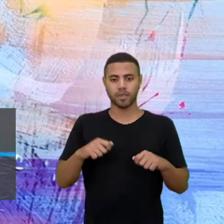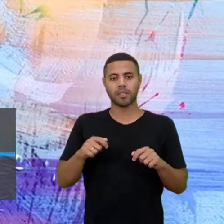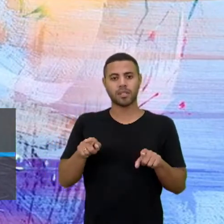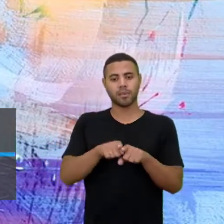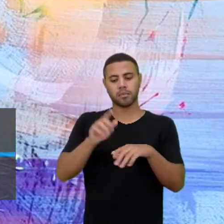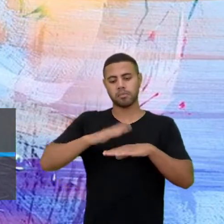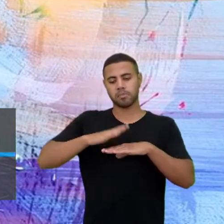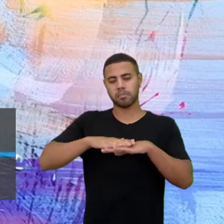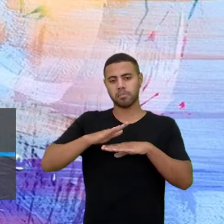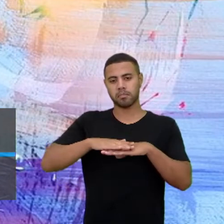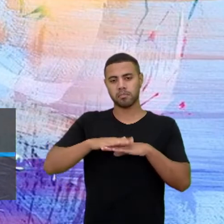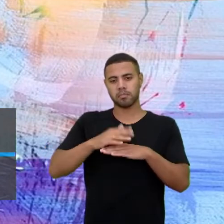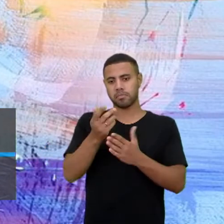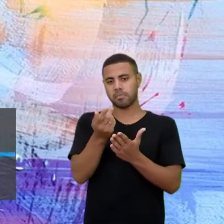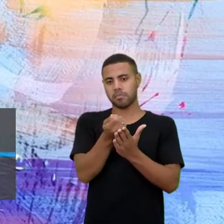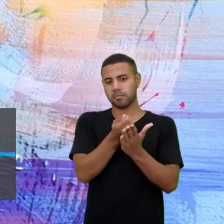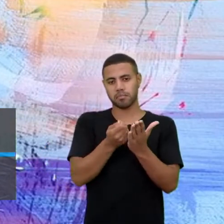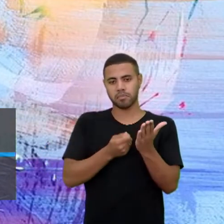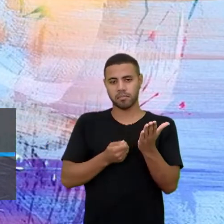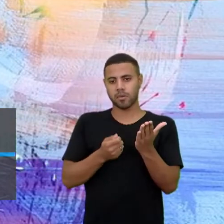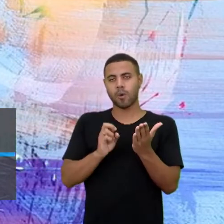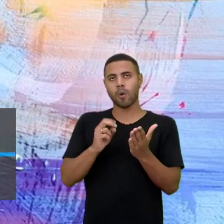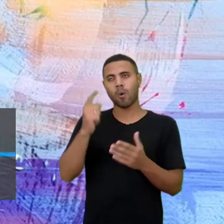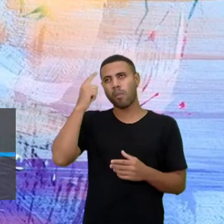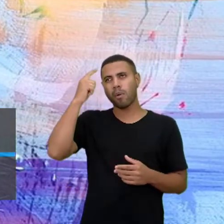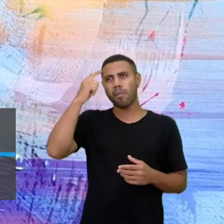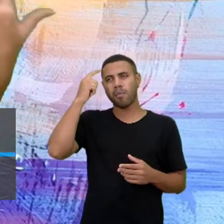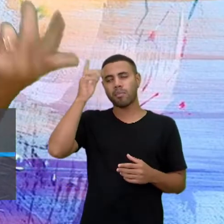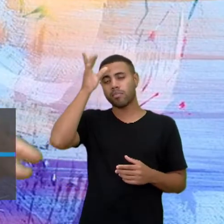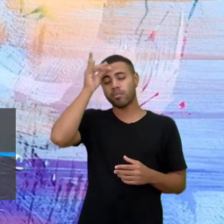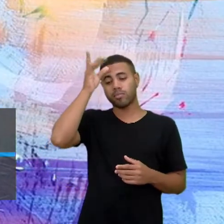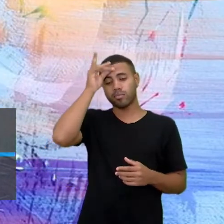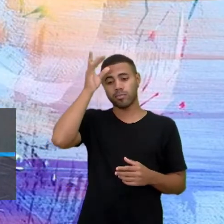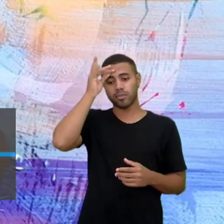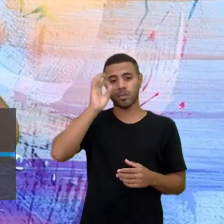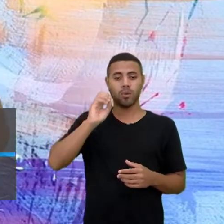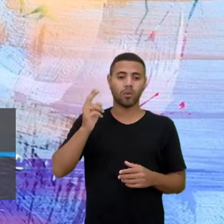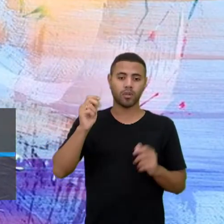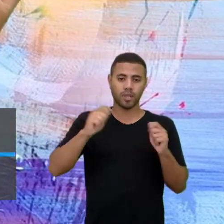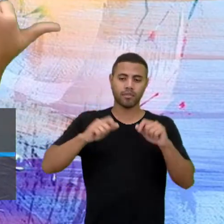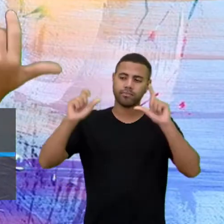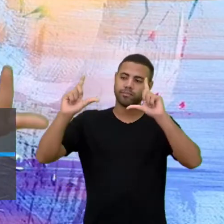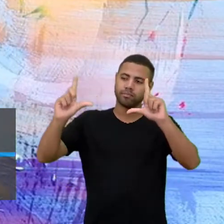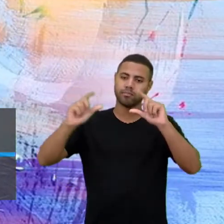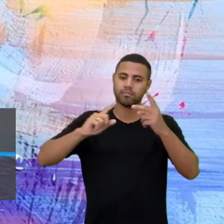de repente usando os elementos que nós trouxemos anteriormente. Cartaz, banner,